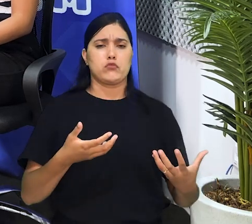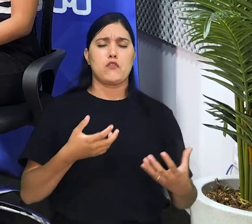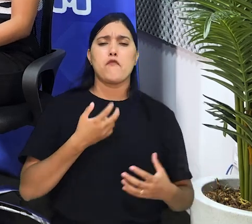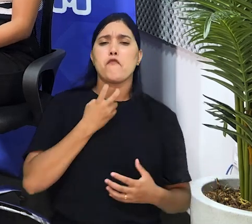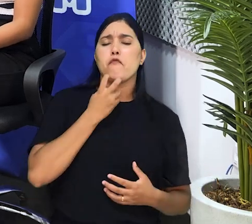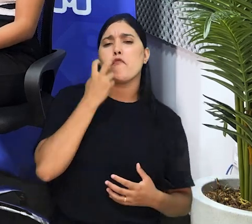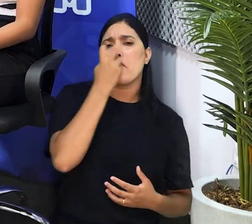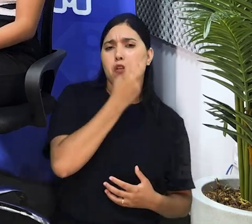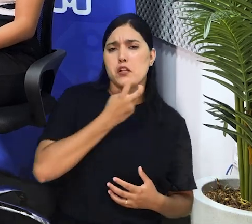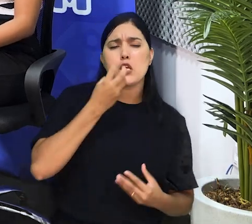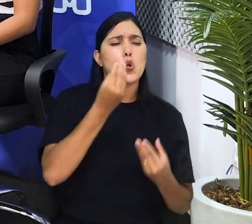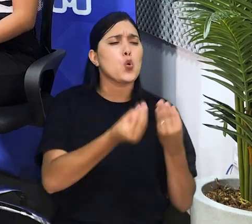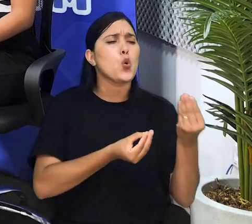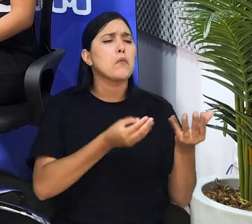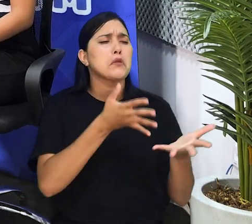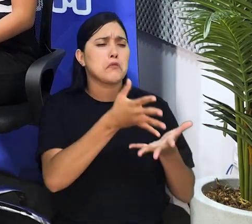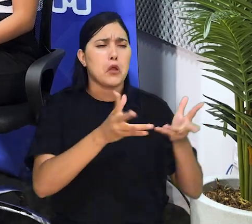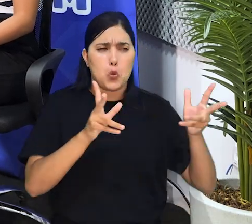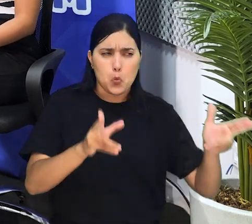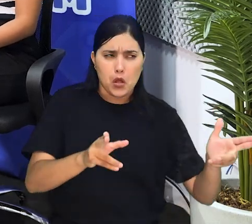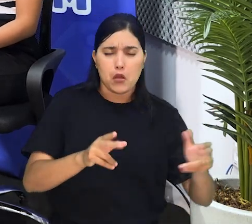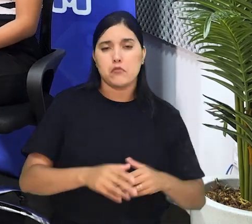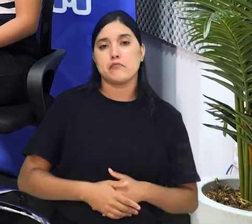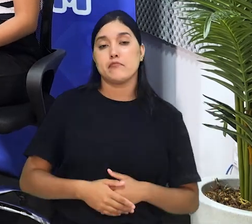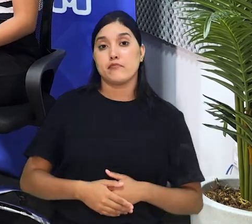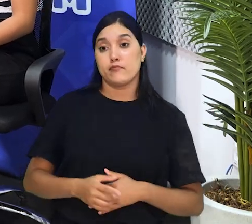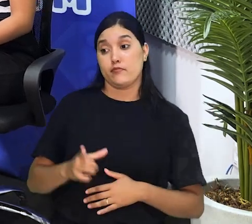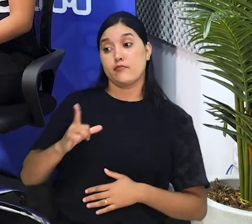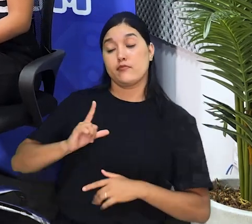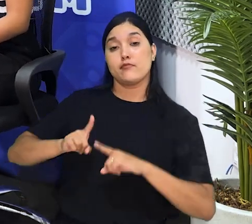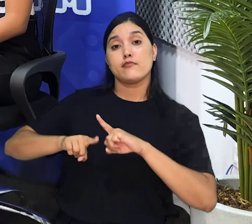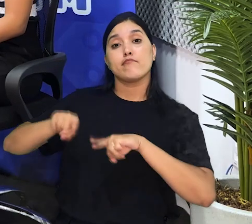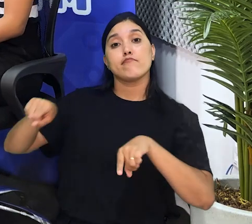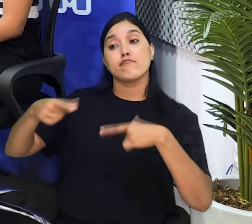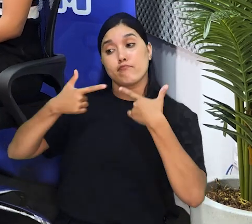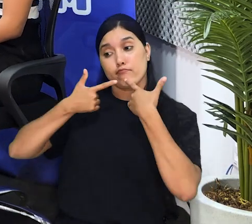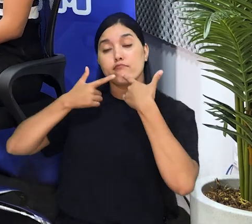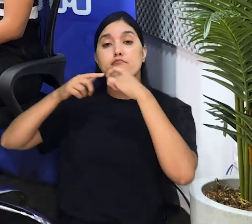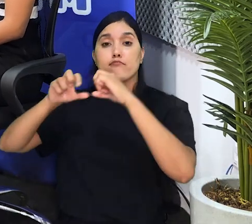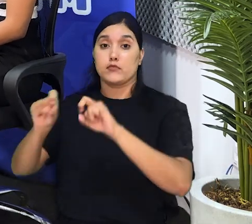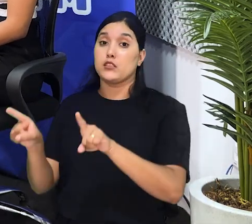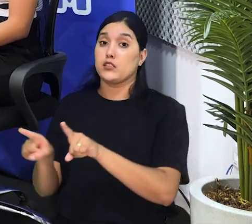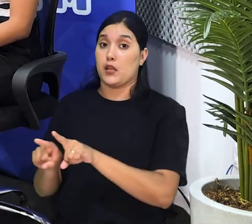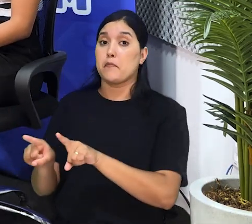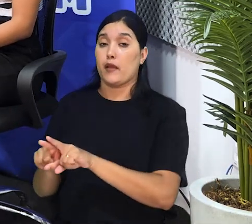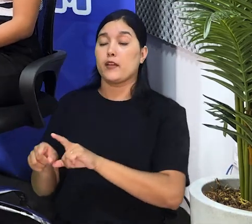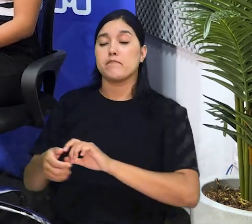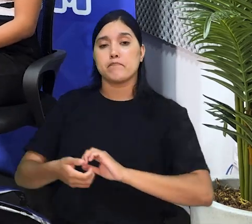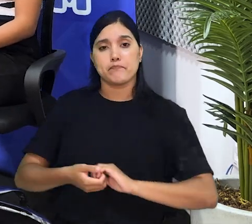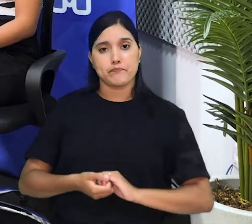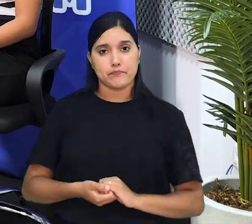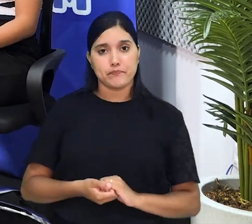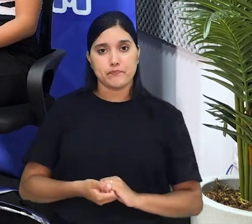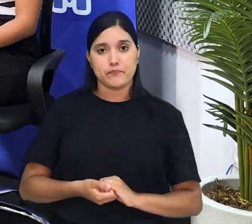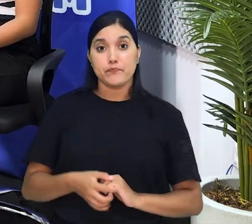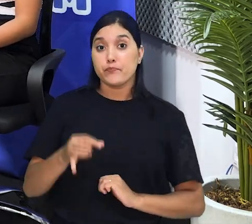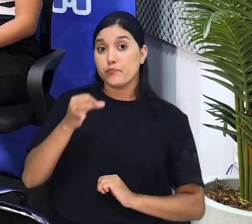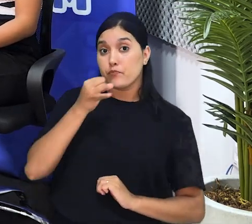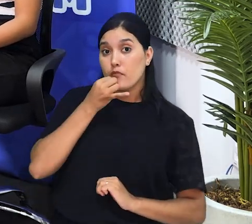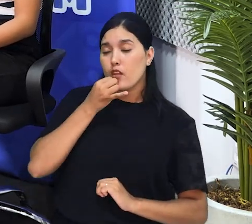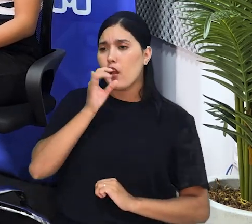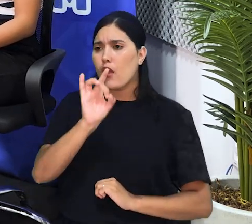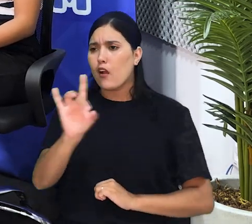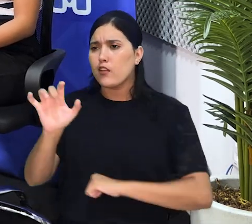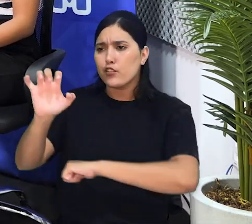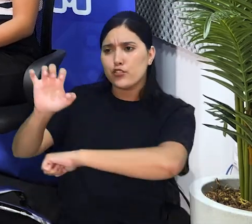Brasil fala de uma forma, né? Tem um sotaque, tem... Como seria para a língua de sinais? No caso aí sofre a variação linguística também,